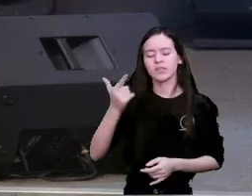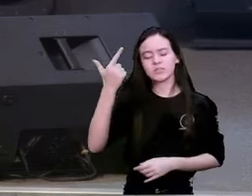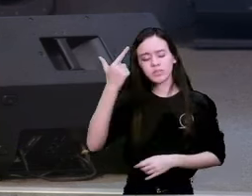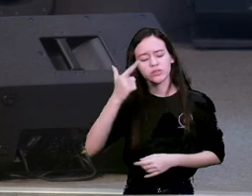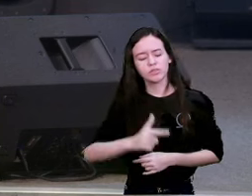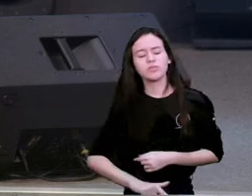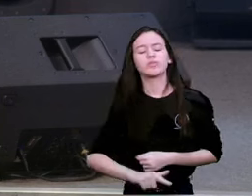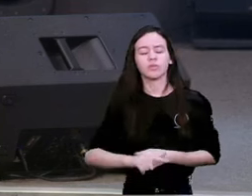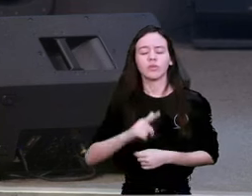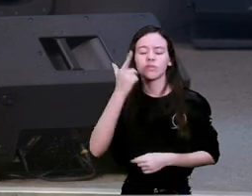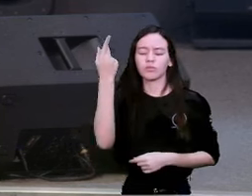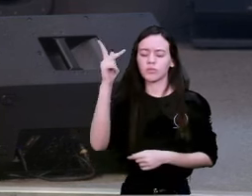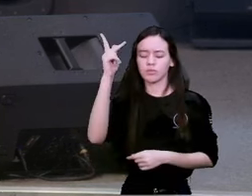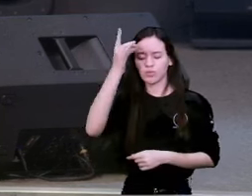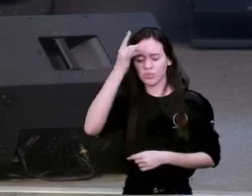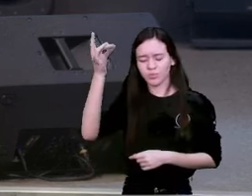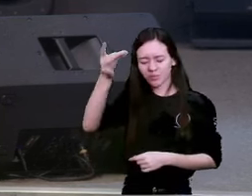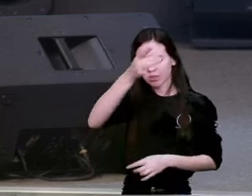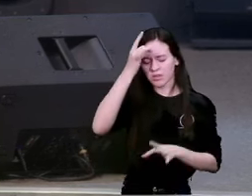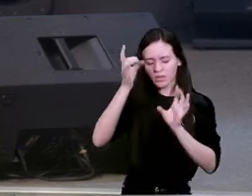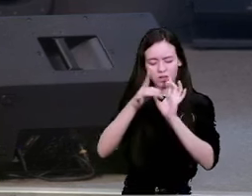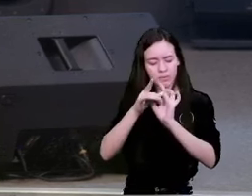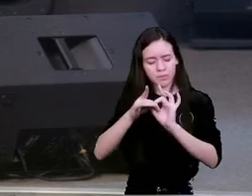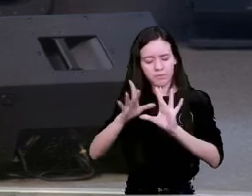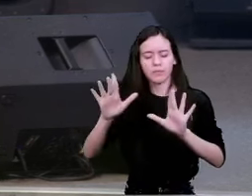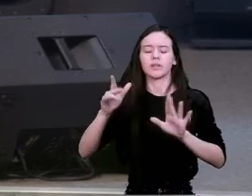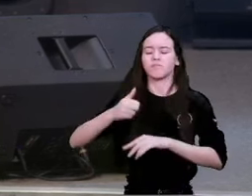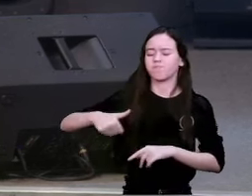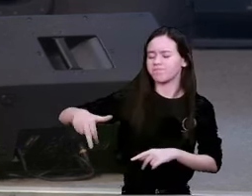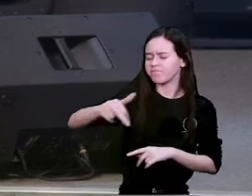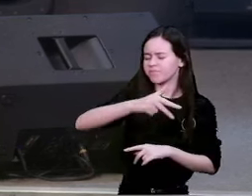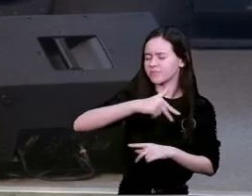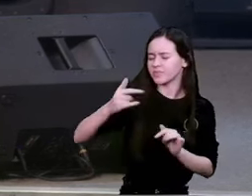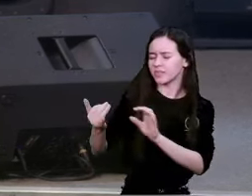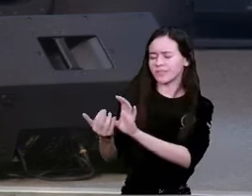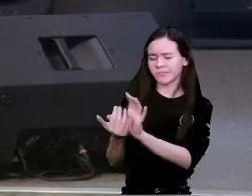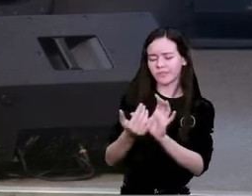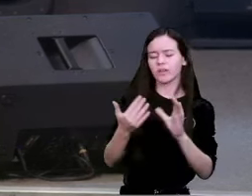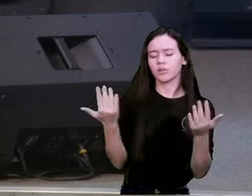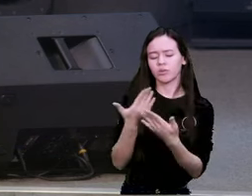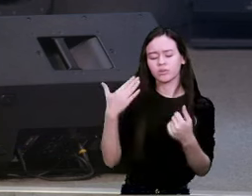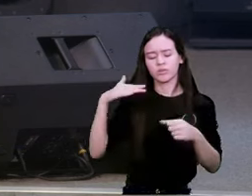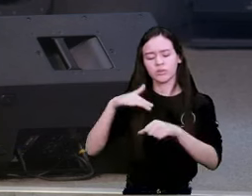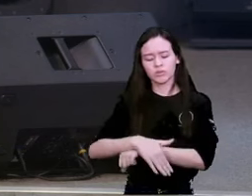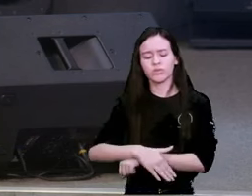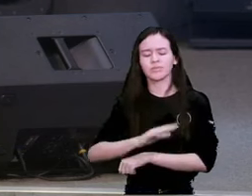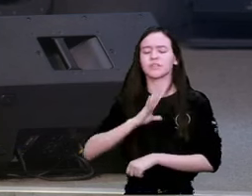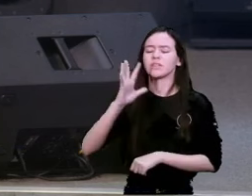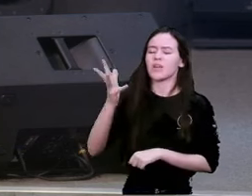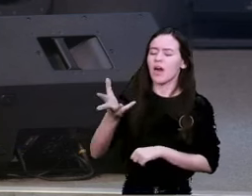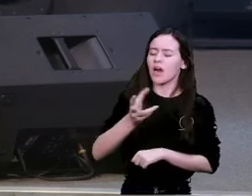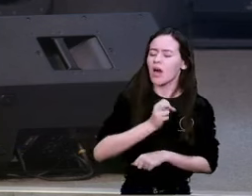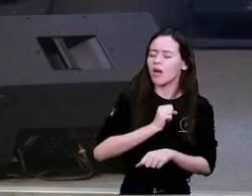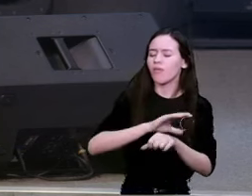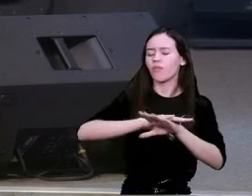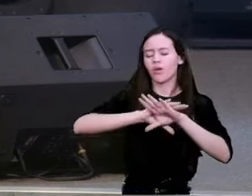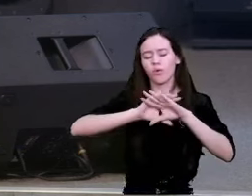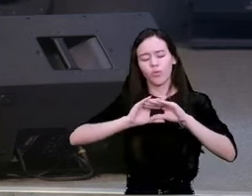vez, o teu Espírito ele tenha a liberdade em passear pela Devec essa noite, salvando,